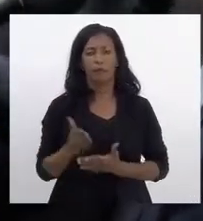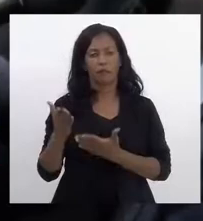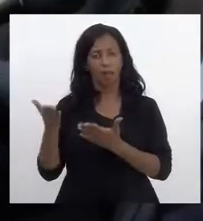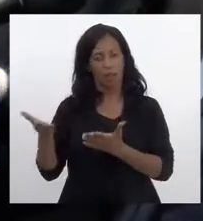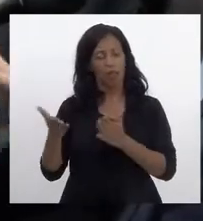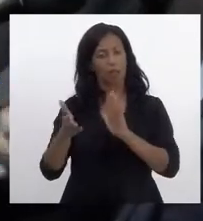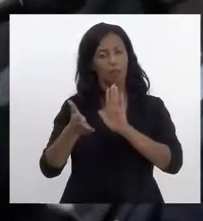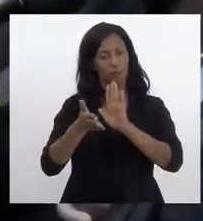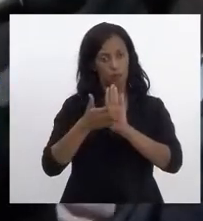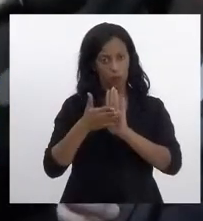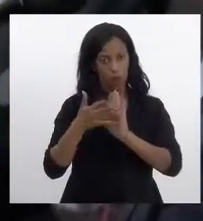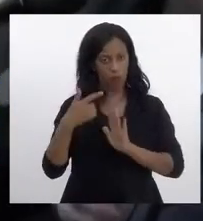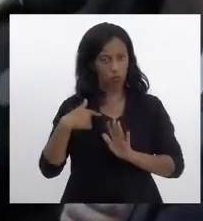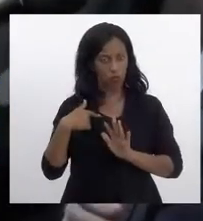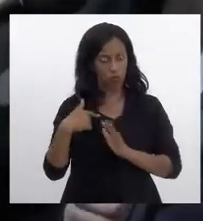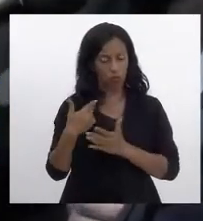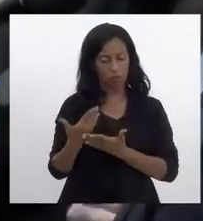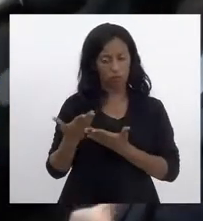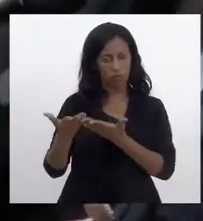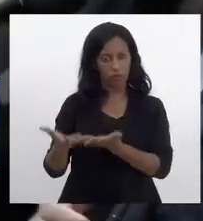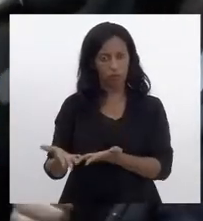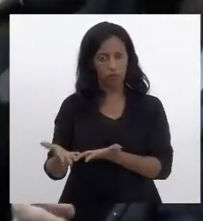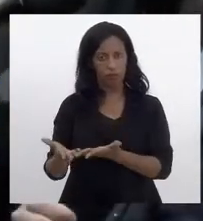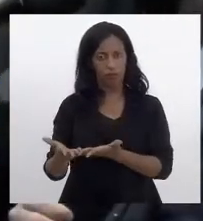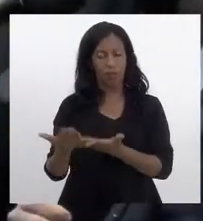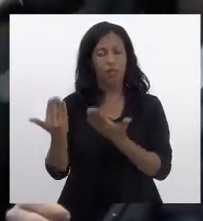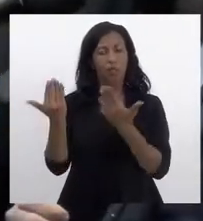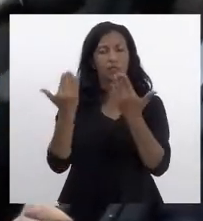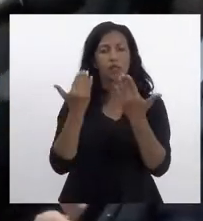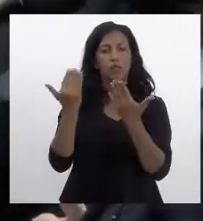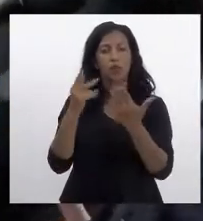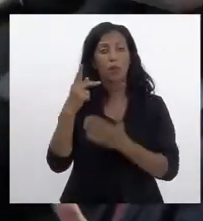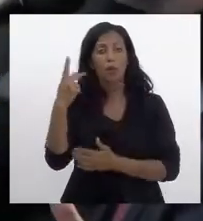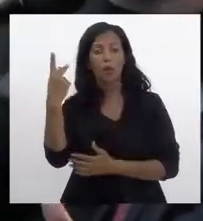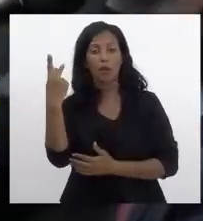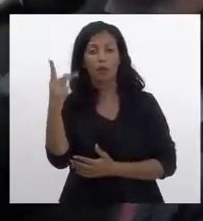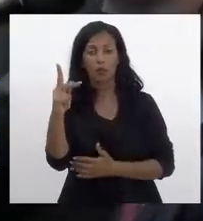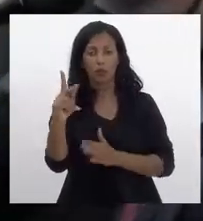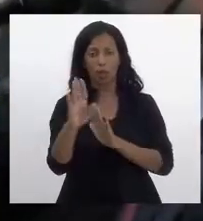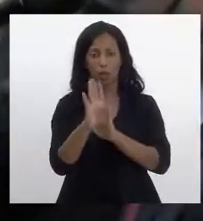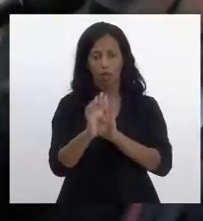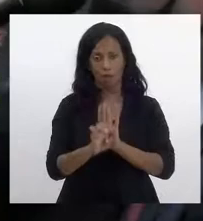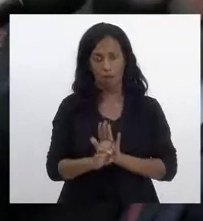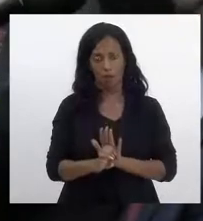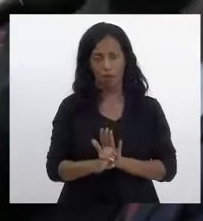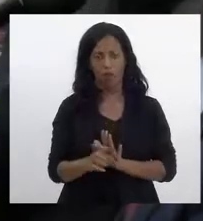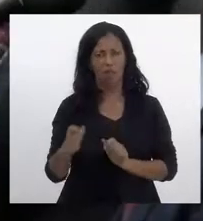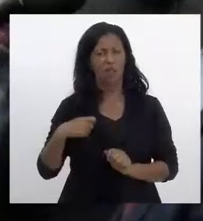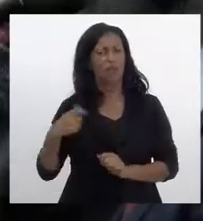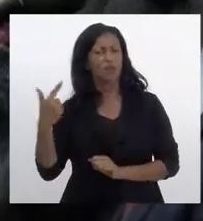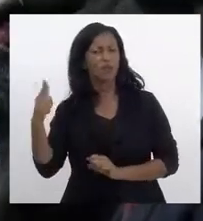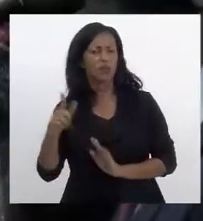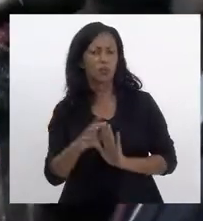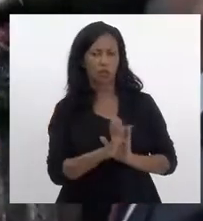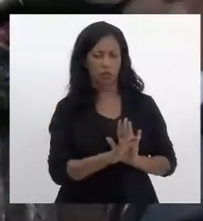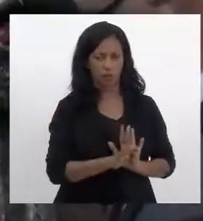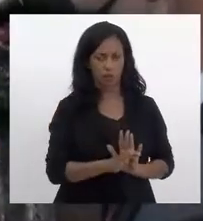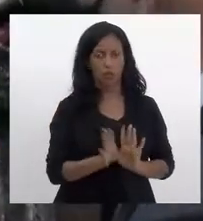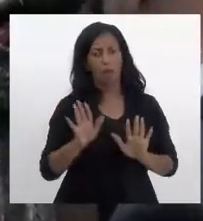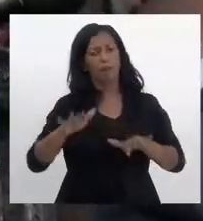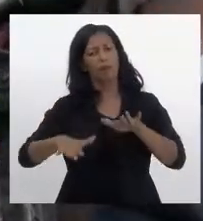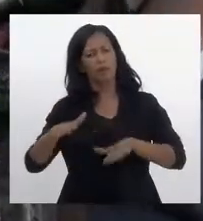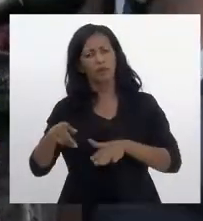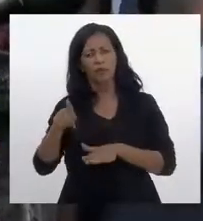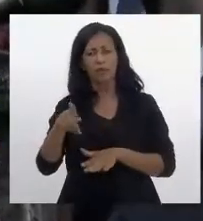Esta proposta que eu estou fazendo se assemelha à sua emenda. Eu fiz outras emendas. Mas talvez